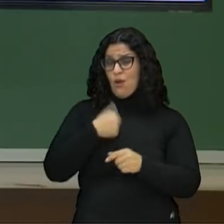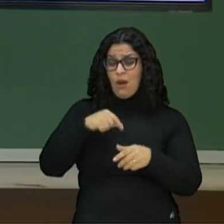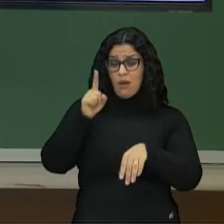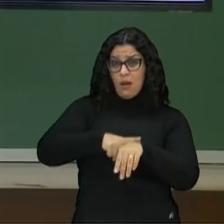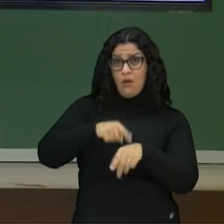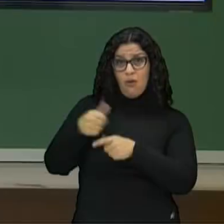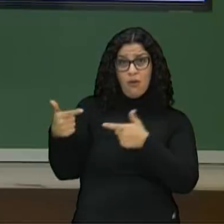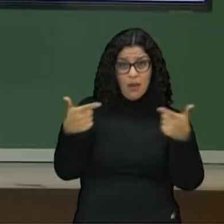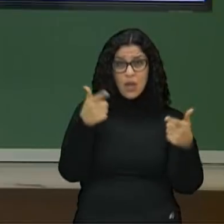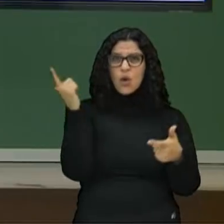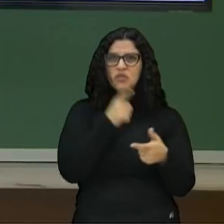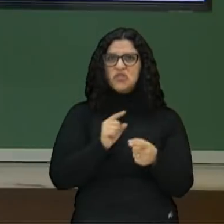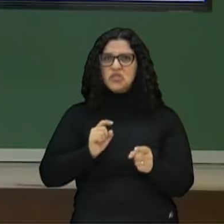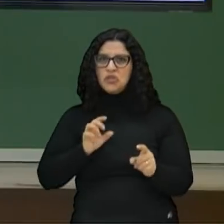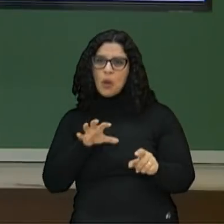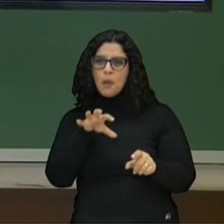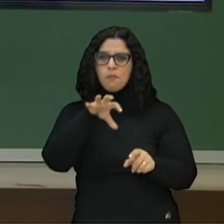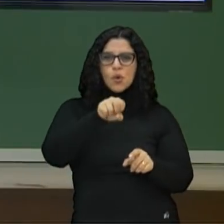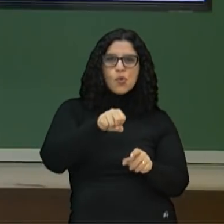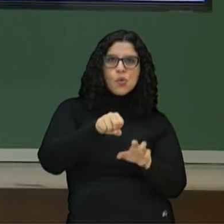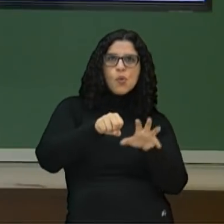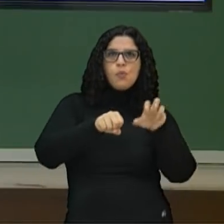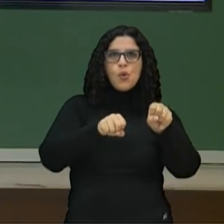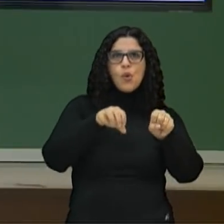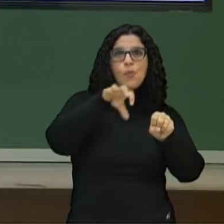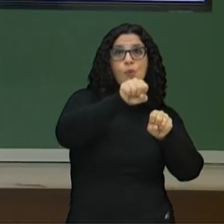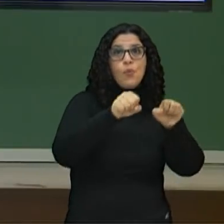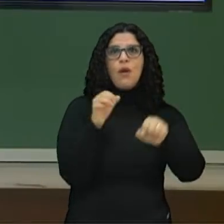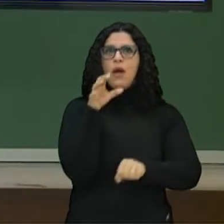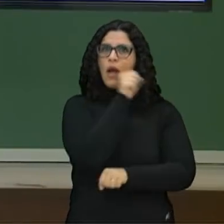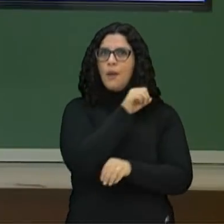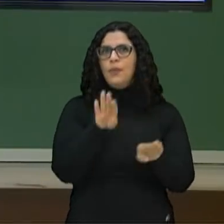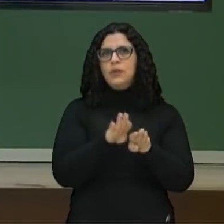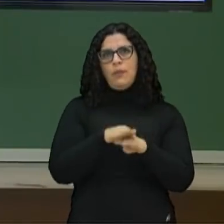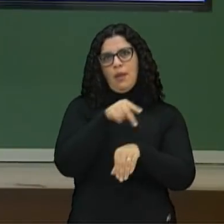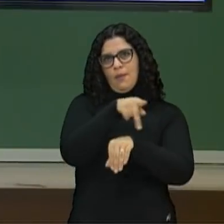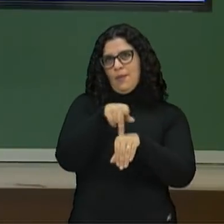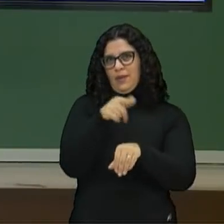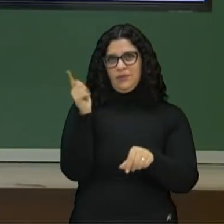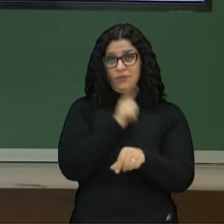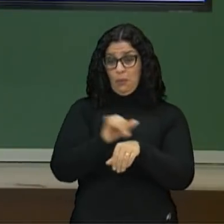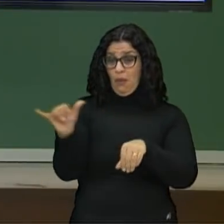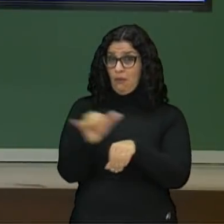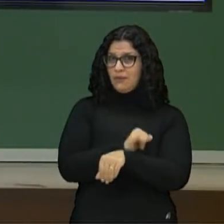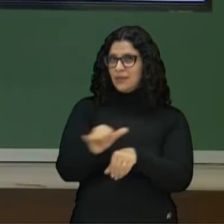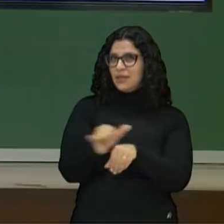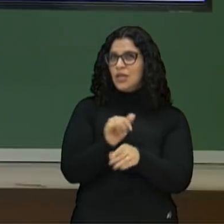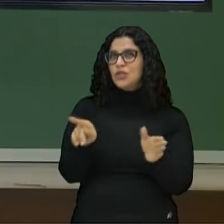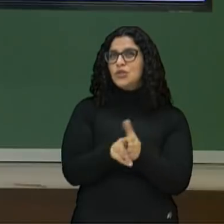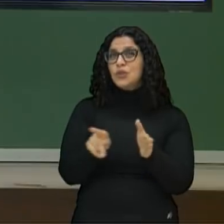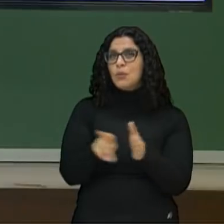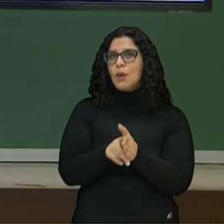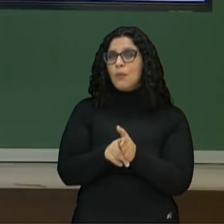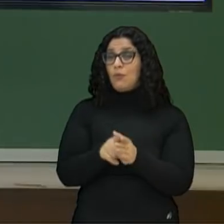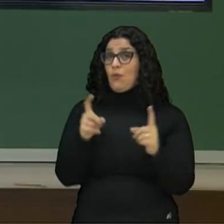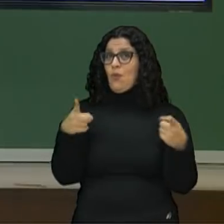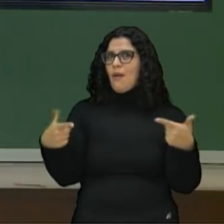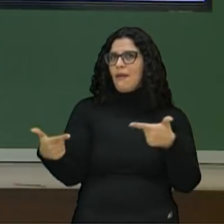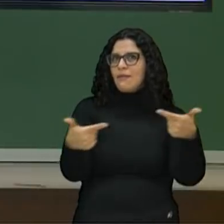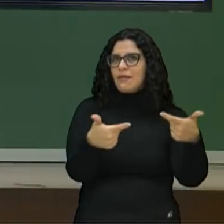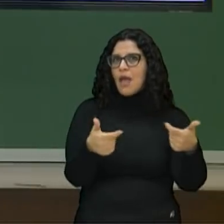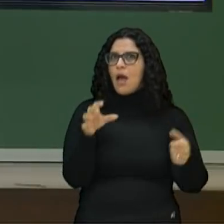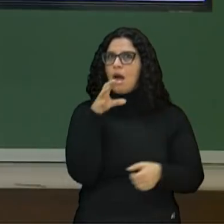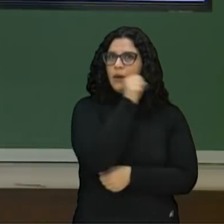conseguindo conquistar seus objetivos e com certa rapidez, muito por causa dessa tática da Blitzkrieg.